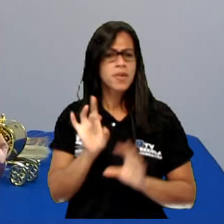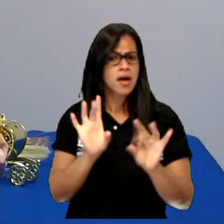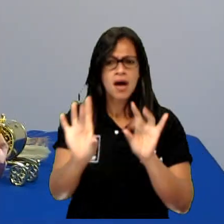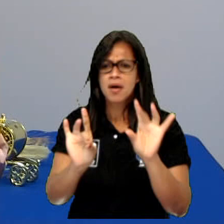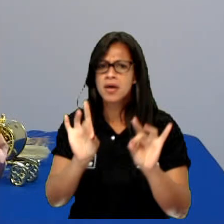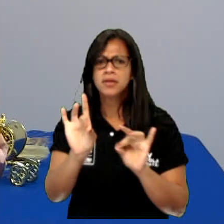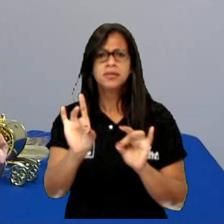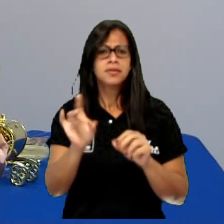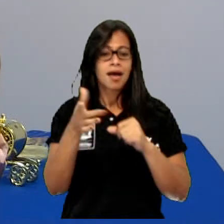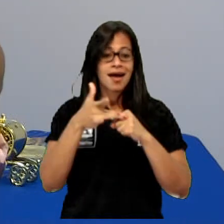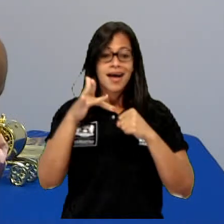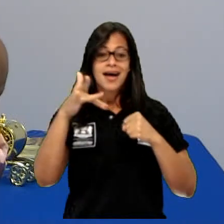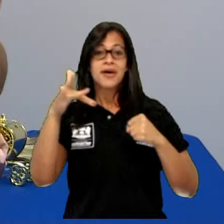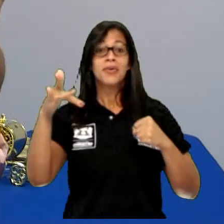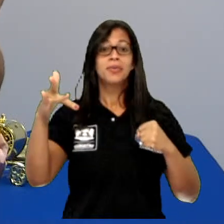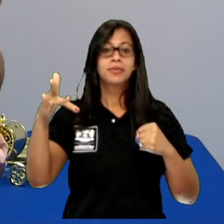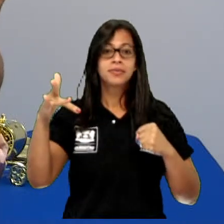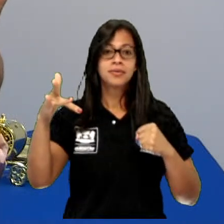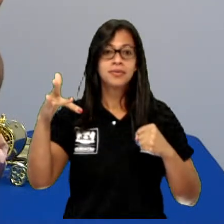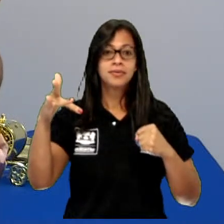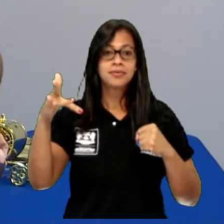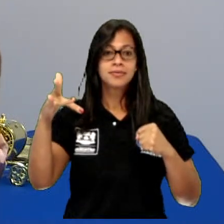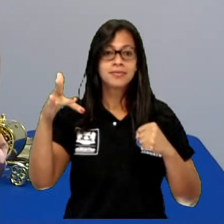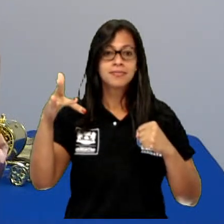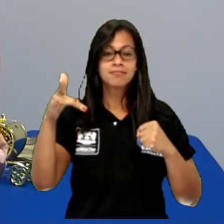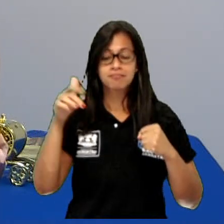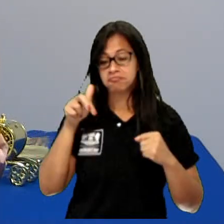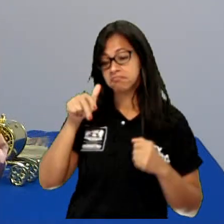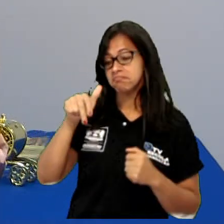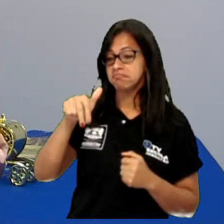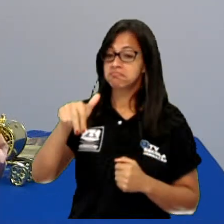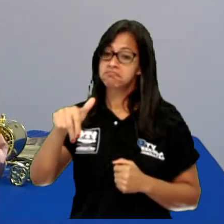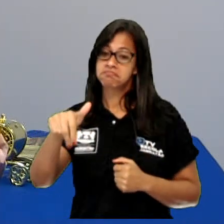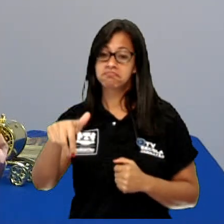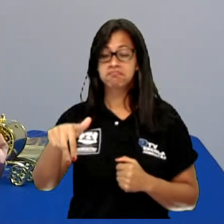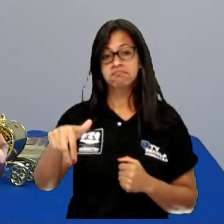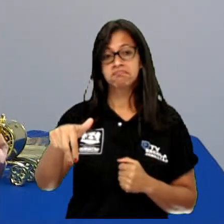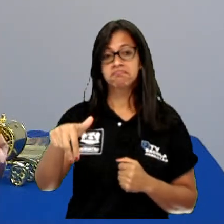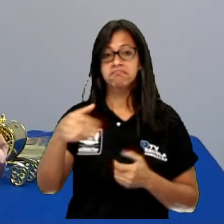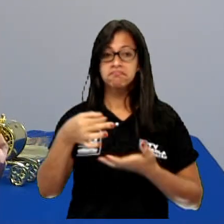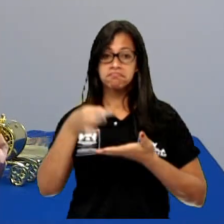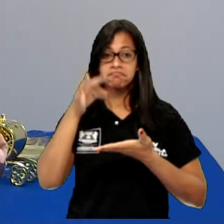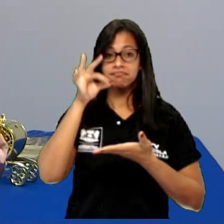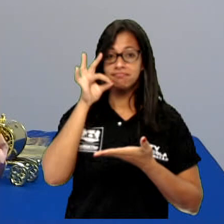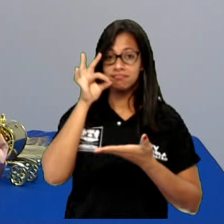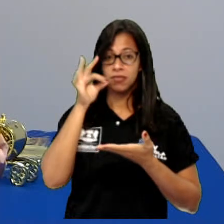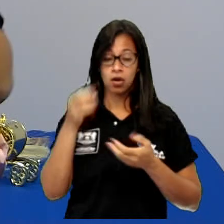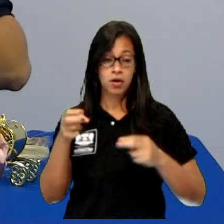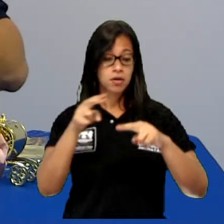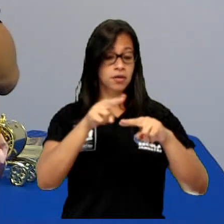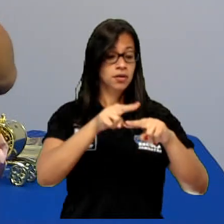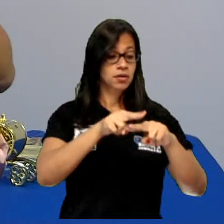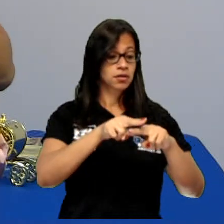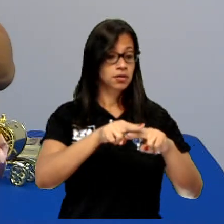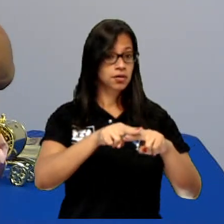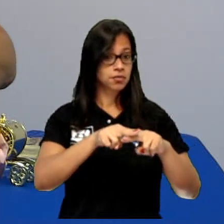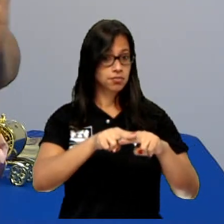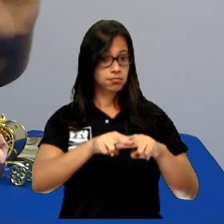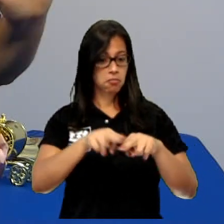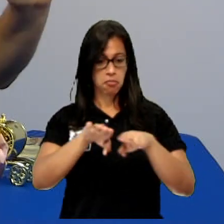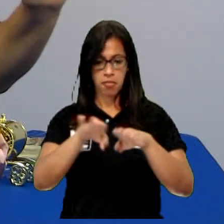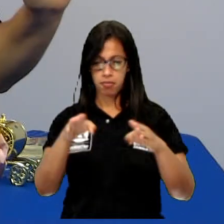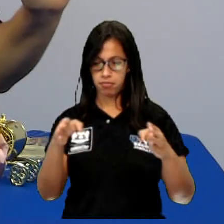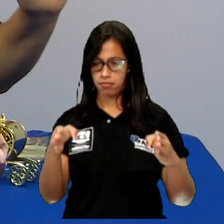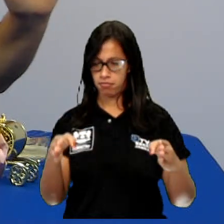virou ouro. Desceu para tomar café da manhã. Enquanto sentou-se à mesa, a mesa posta com